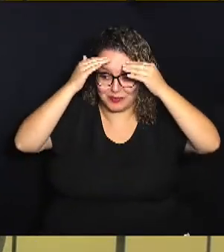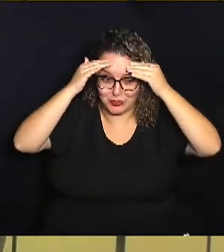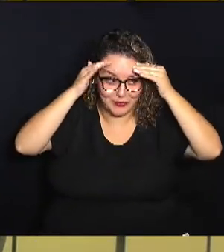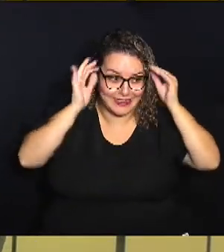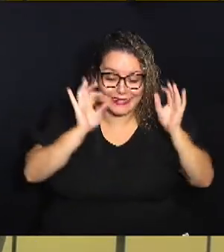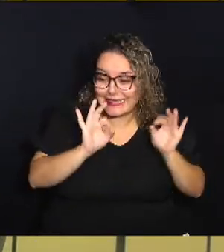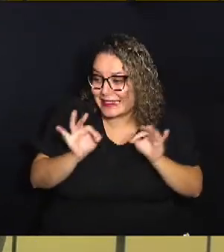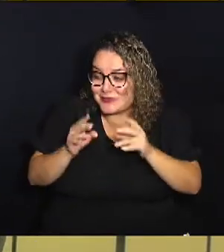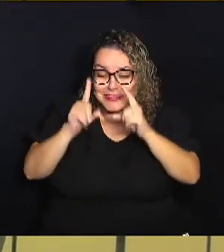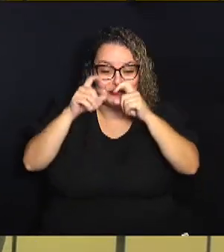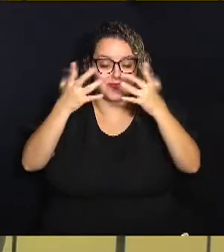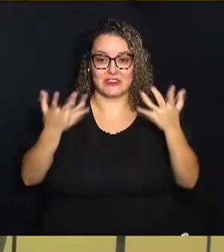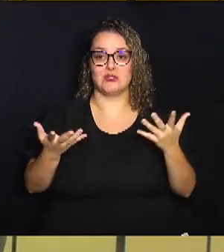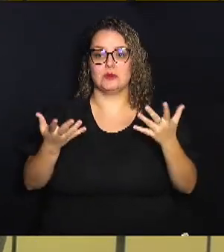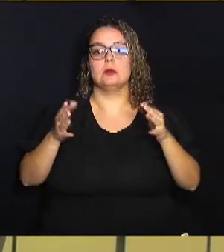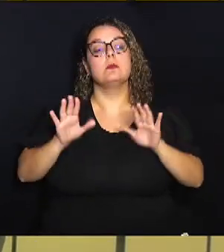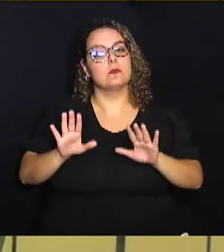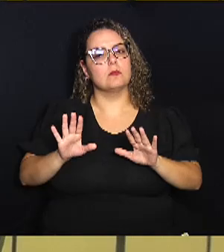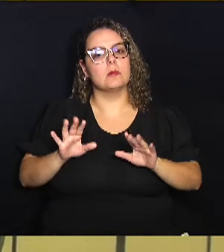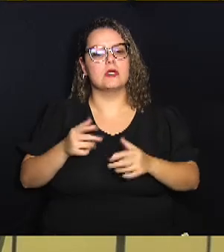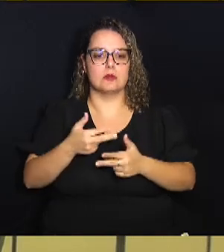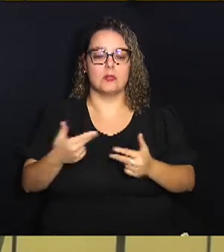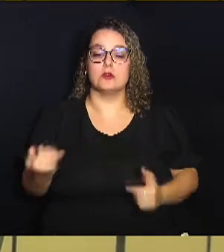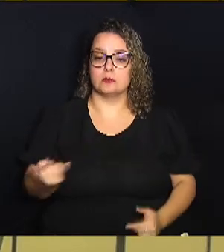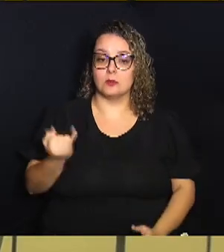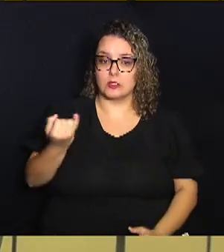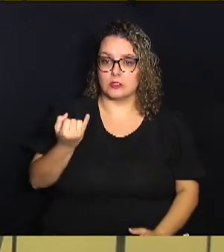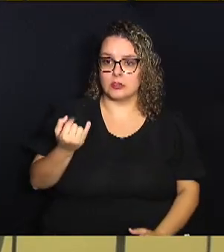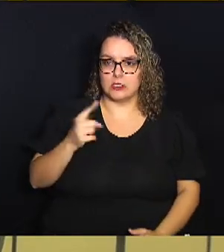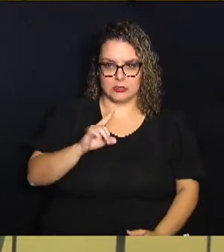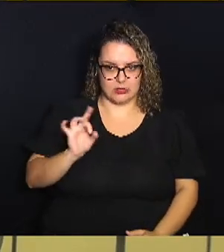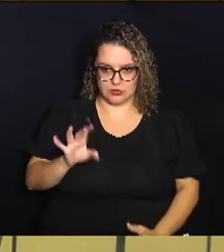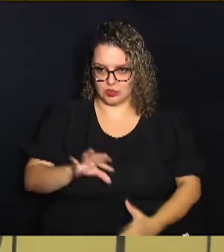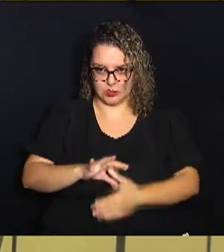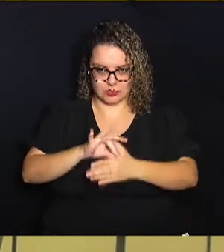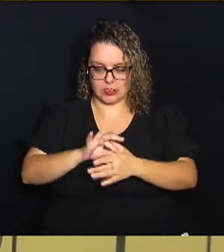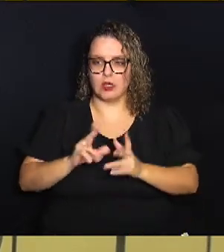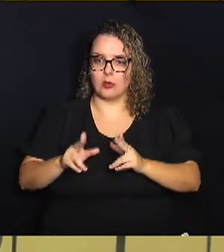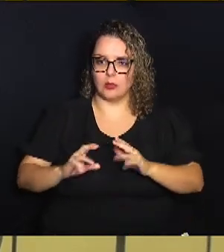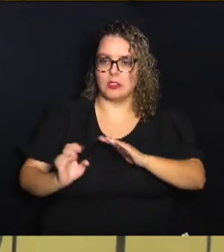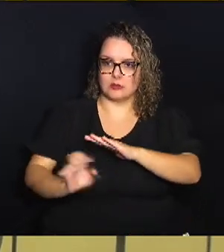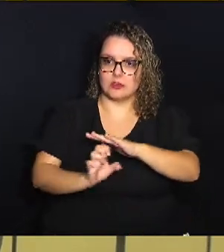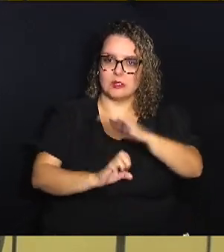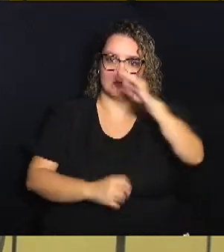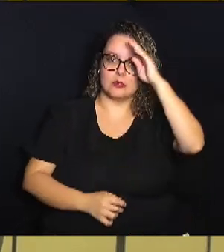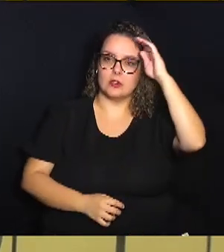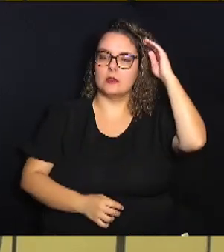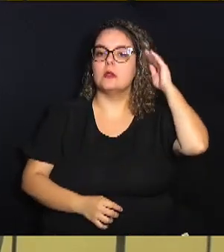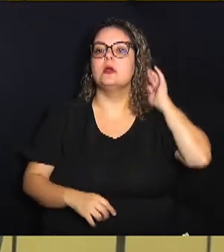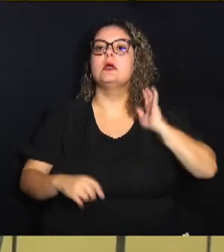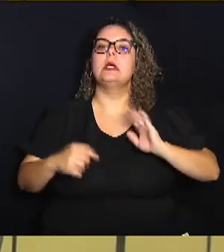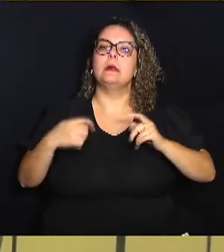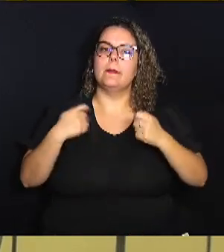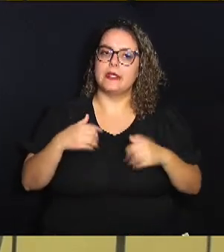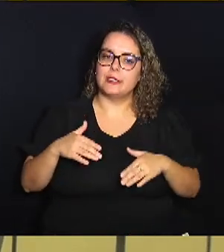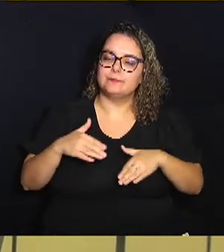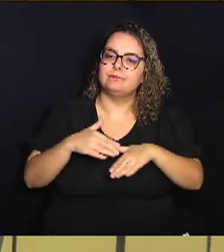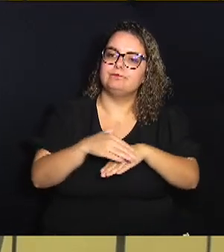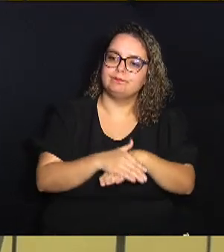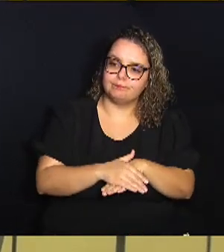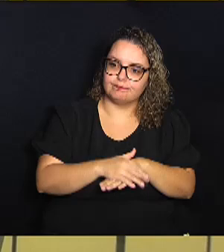Mas um ponto importante é que não só as lideranças quanto as empresas, elas precisam ter humildade em